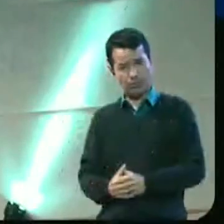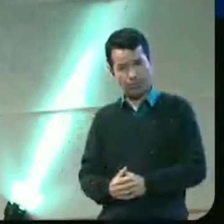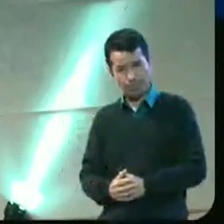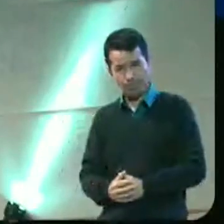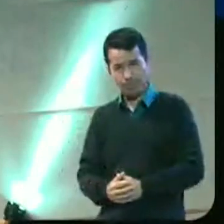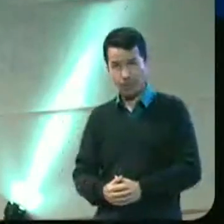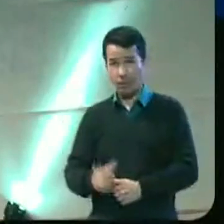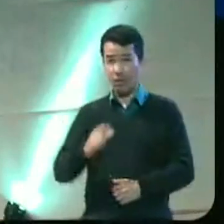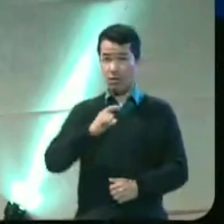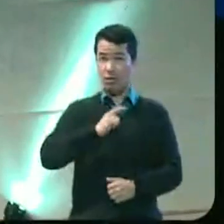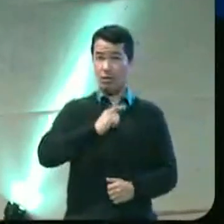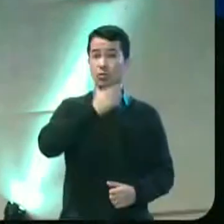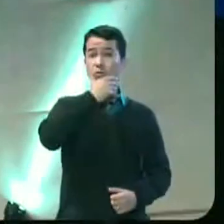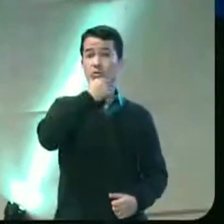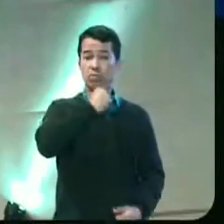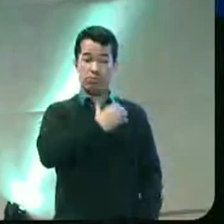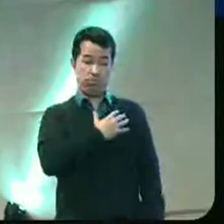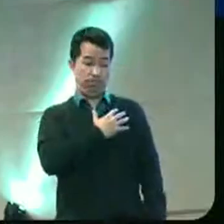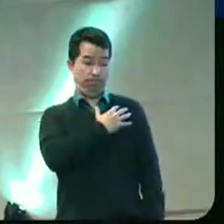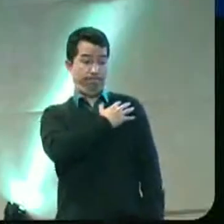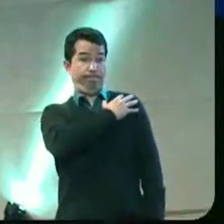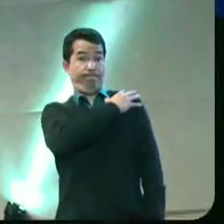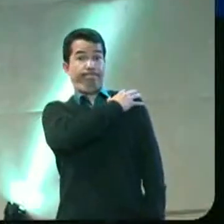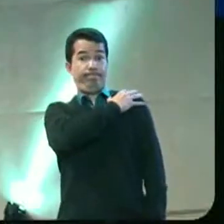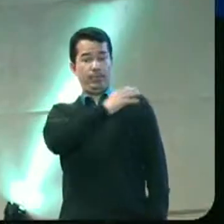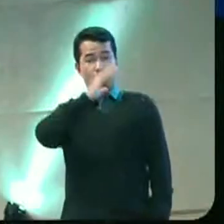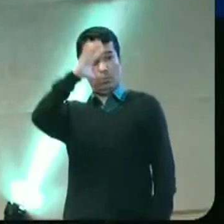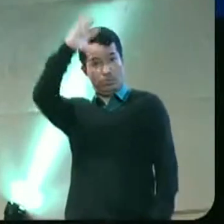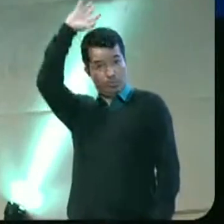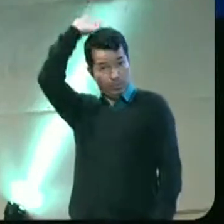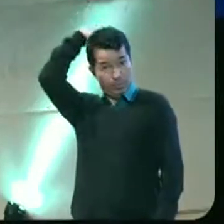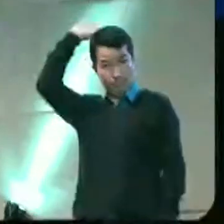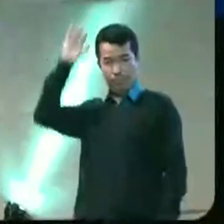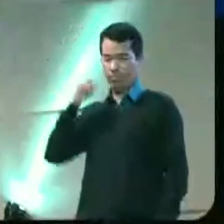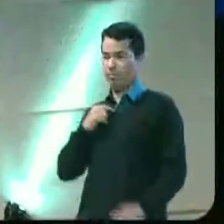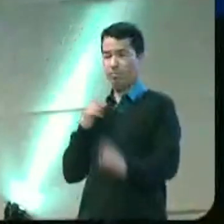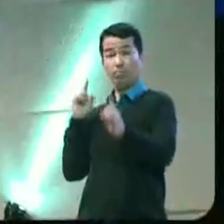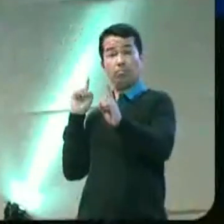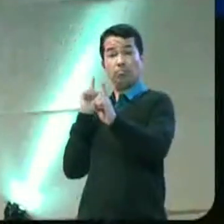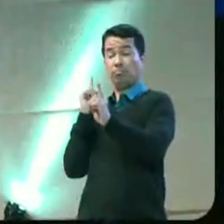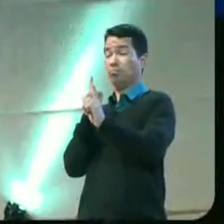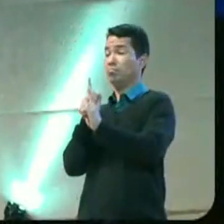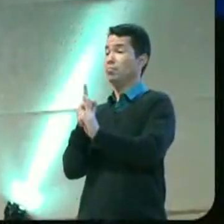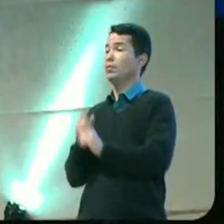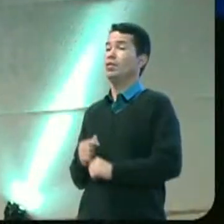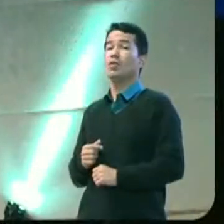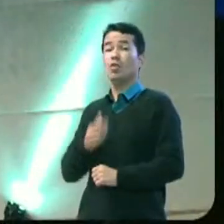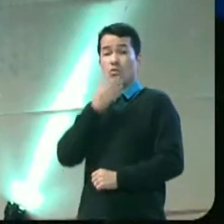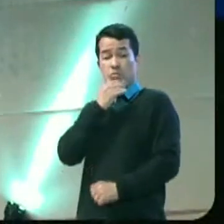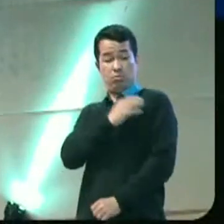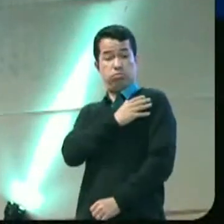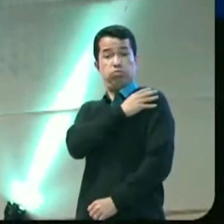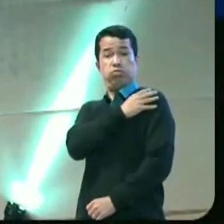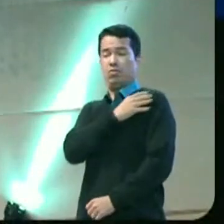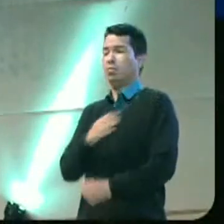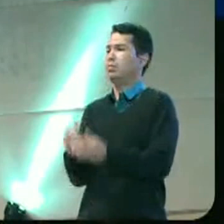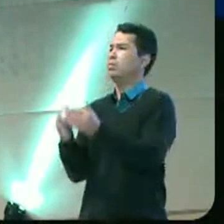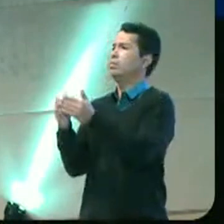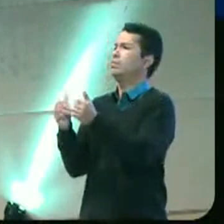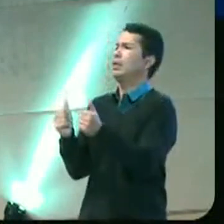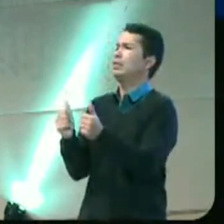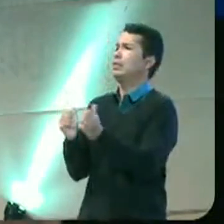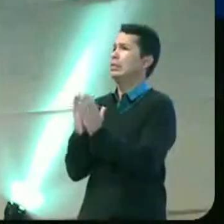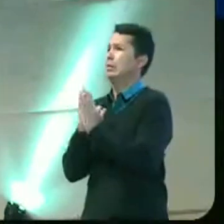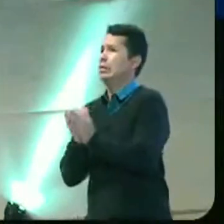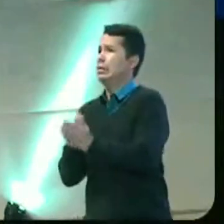dizer que um centurião romano chega até Jesus pedindo ajuda para curar um servo dele. E Jesus fala,